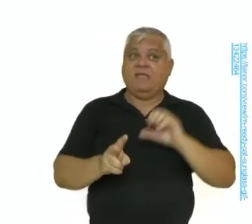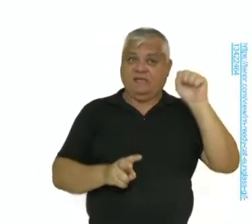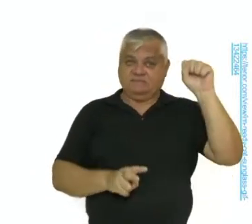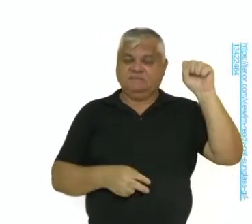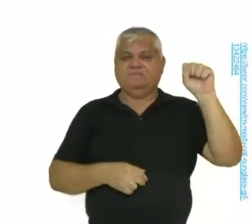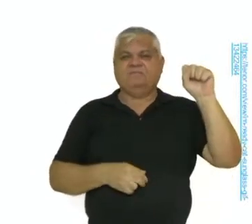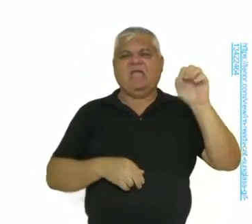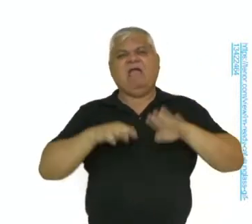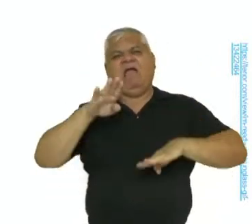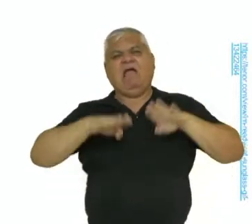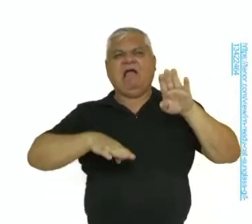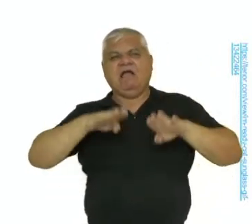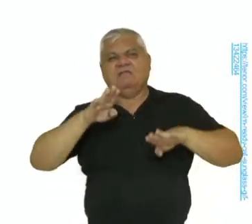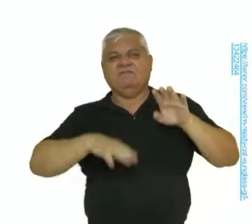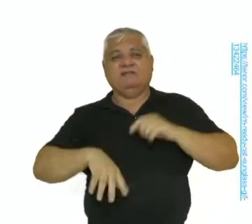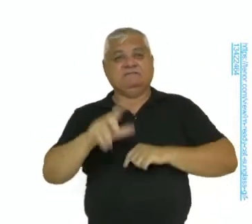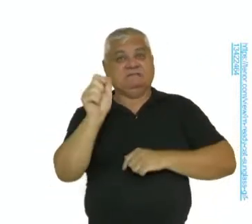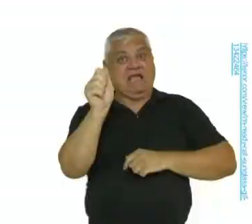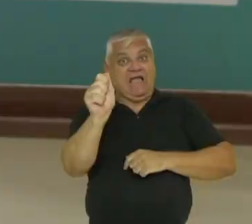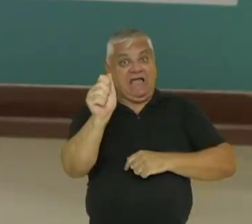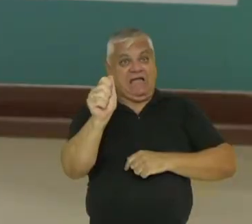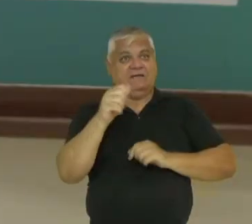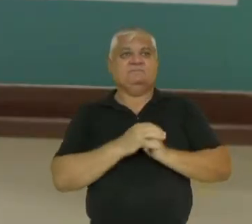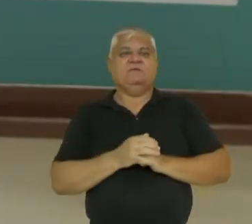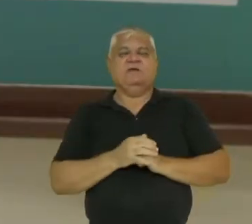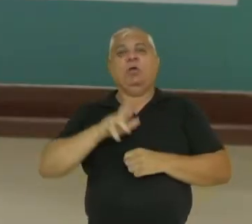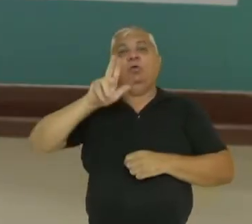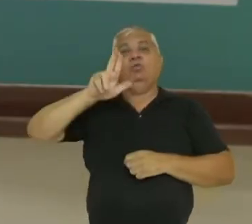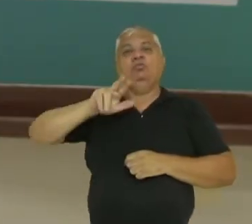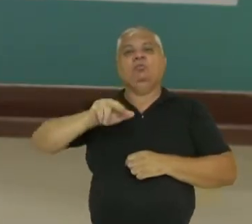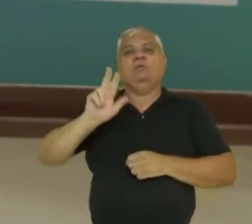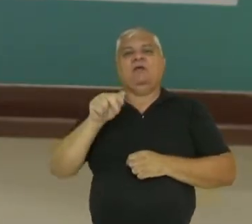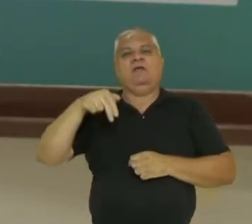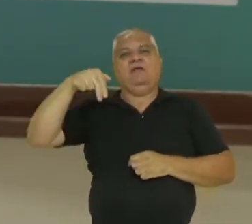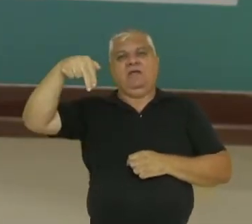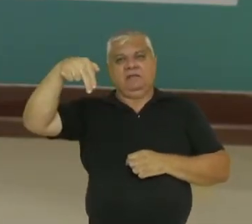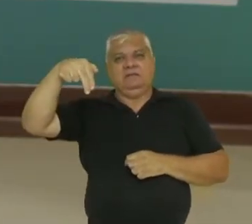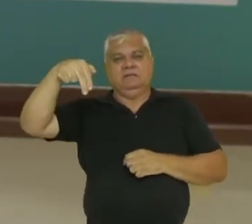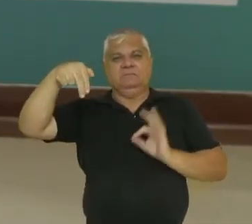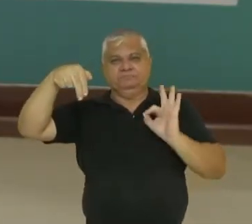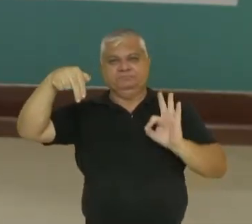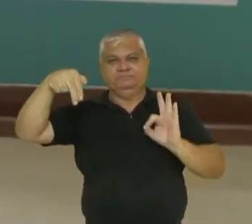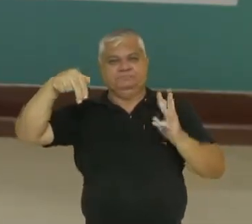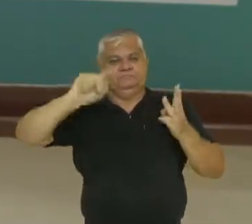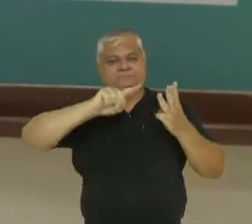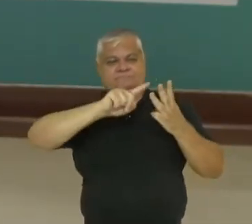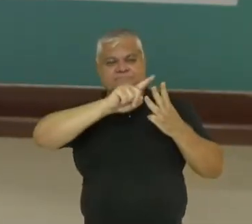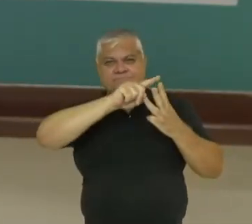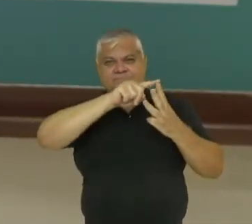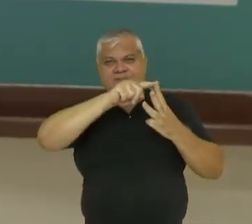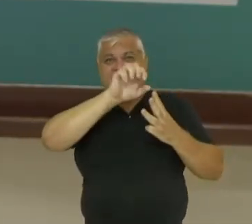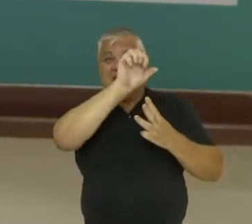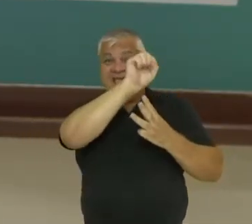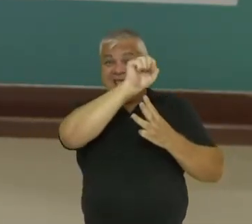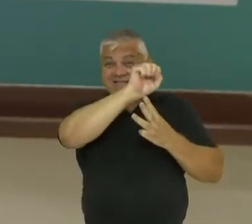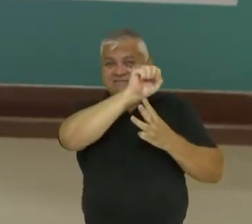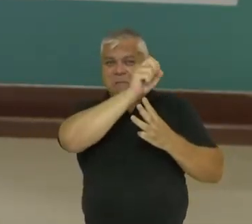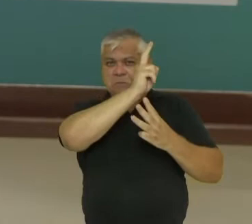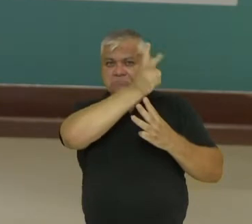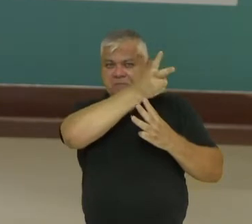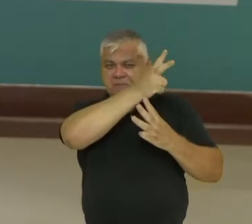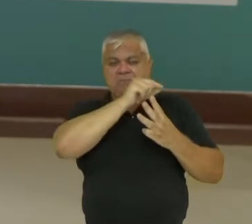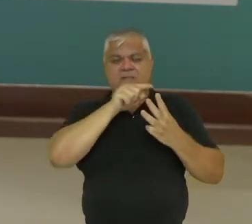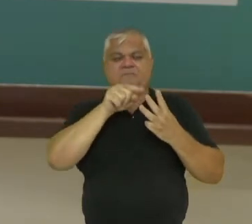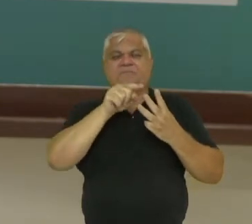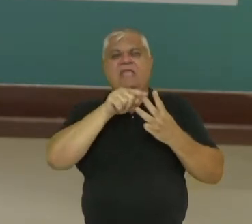S, às vezes vocês vão colocar A e nunca vocês vão colocar N, tranquilo? Eu vou fazer 3